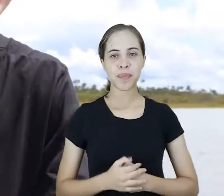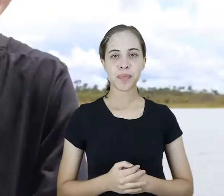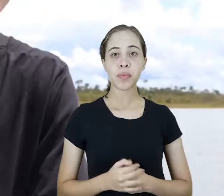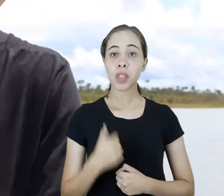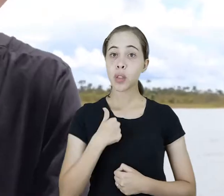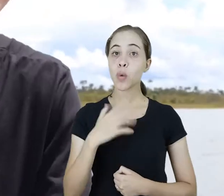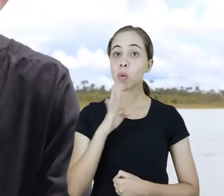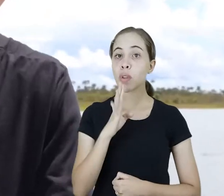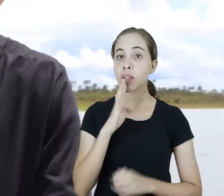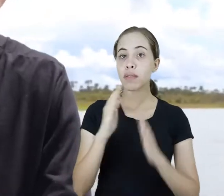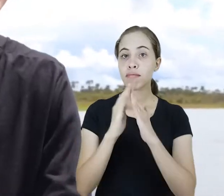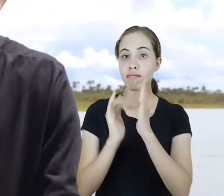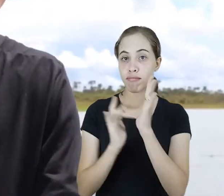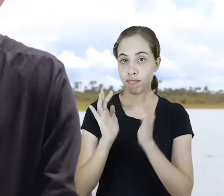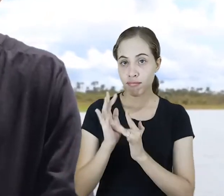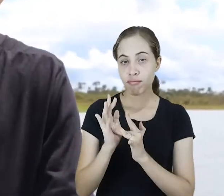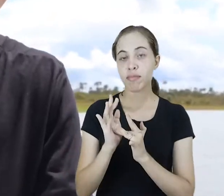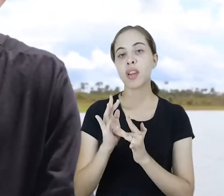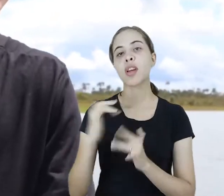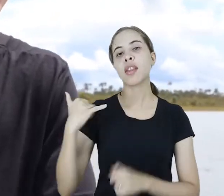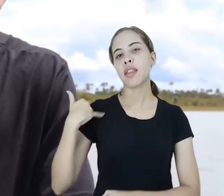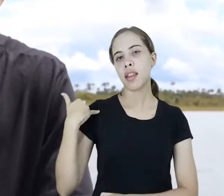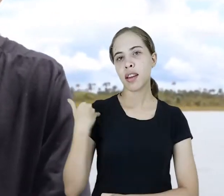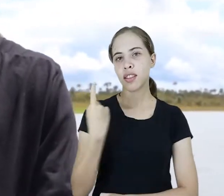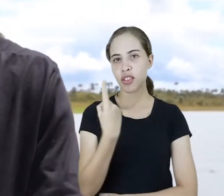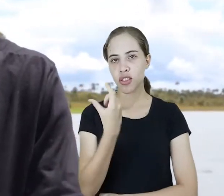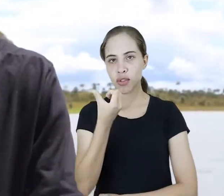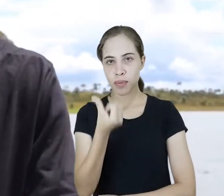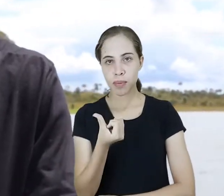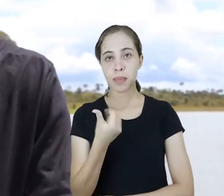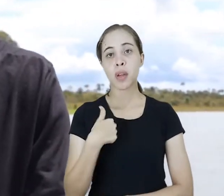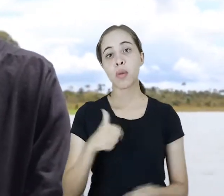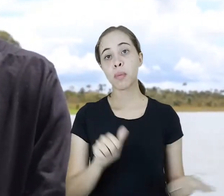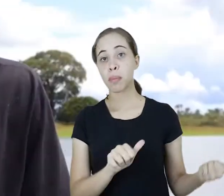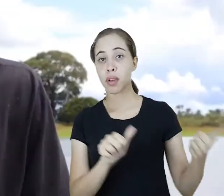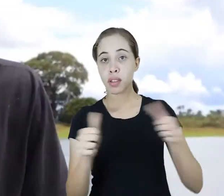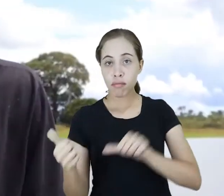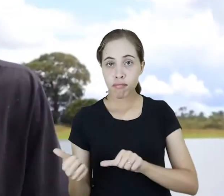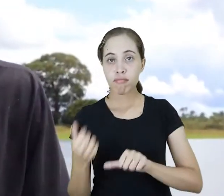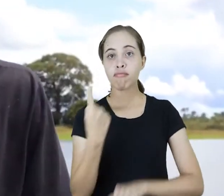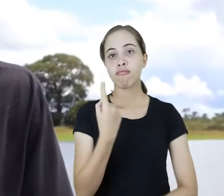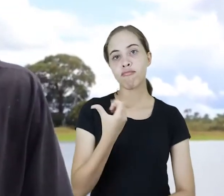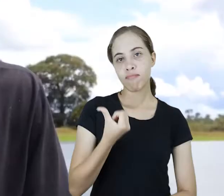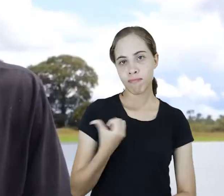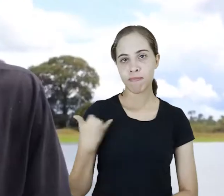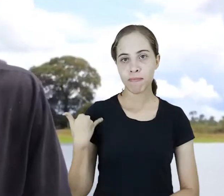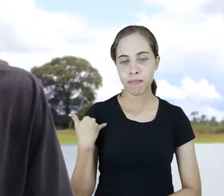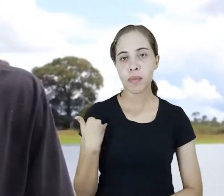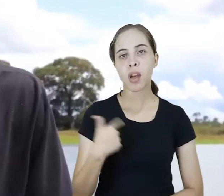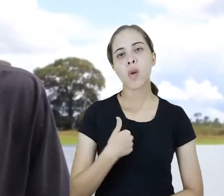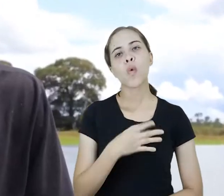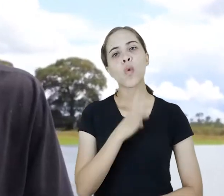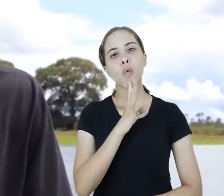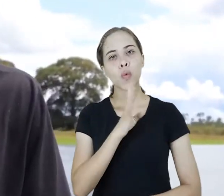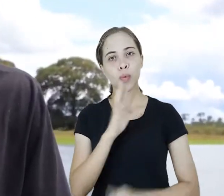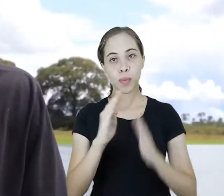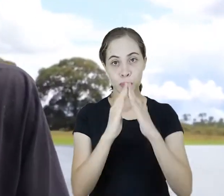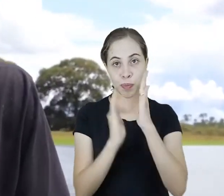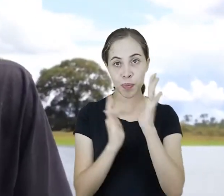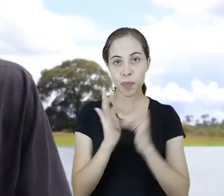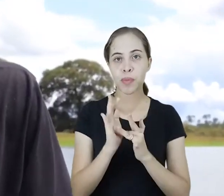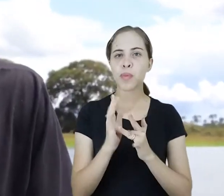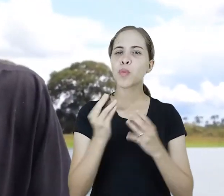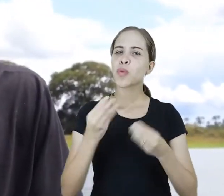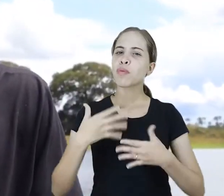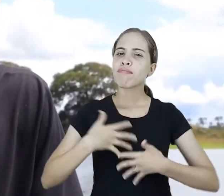Conheci a igreja com 16 e me batizei aos 16 anos também. Ao conhecer a igreja, para mim foi